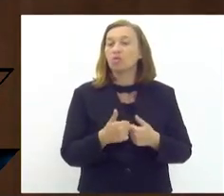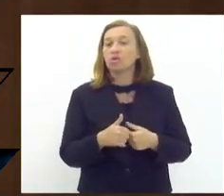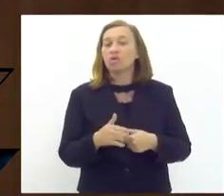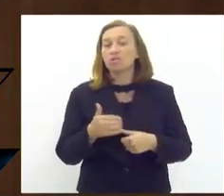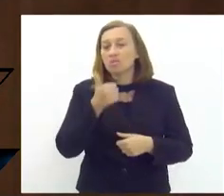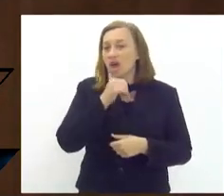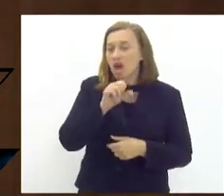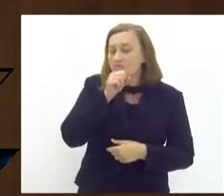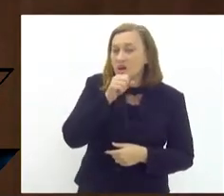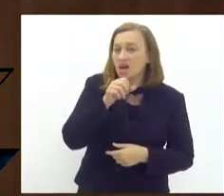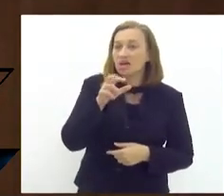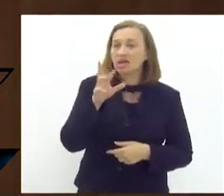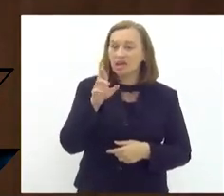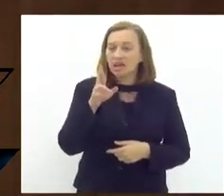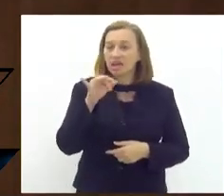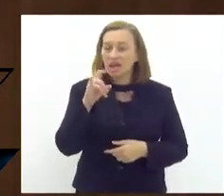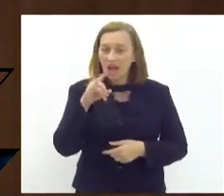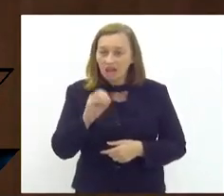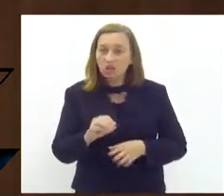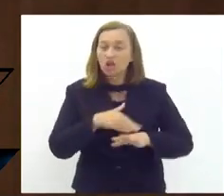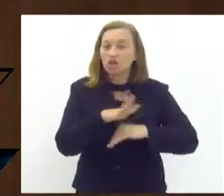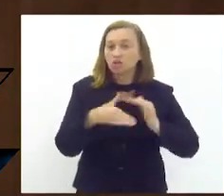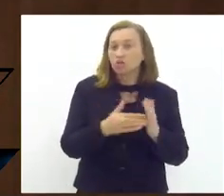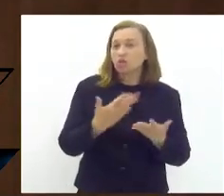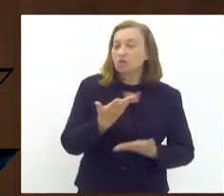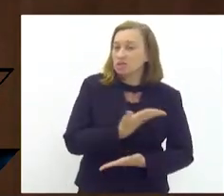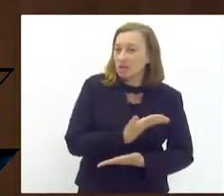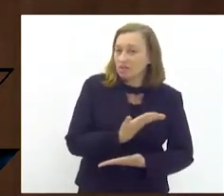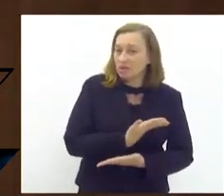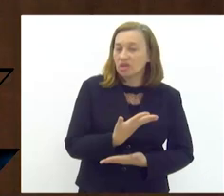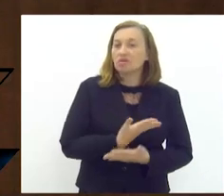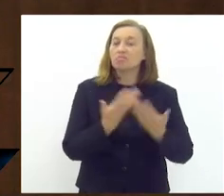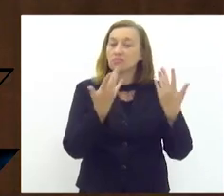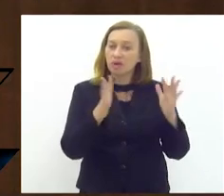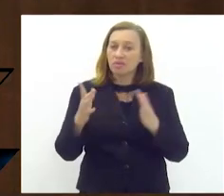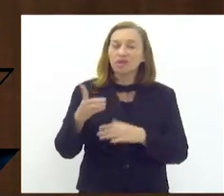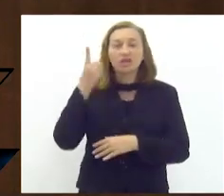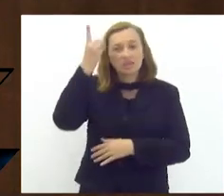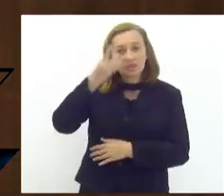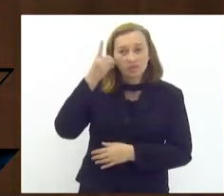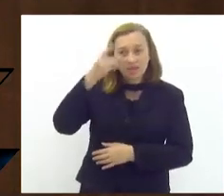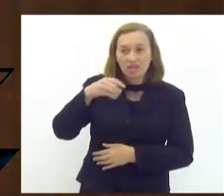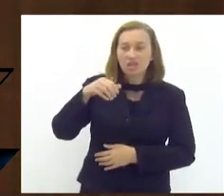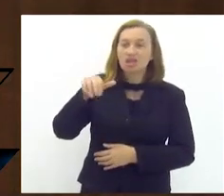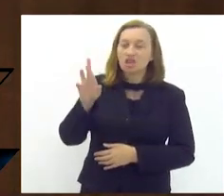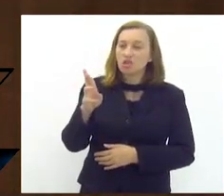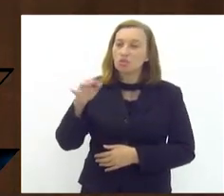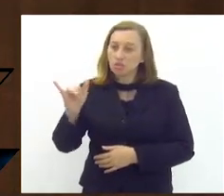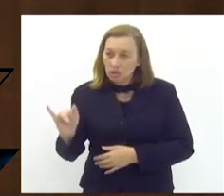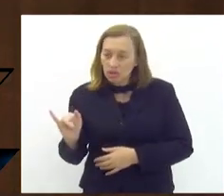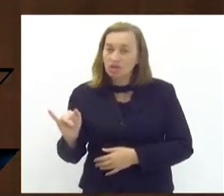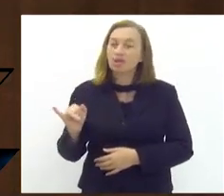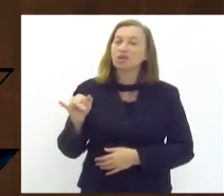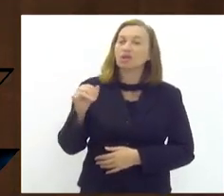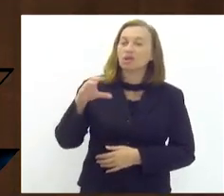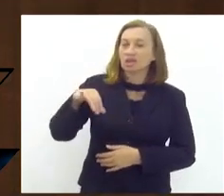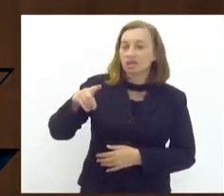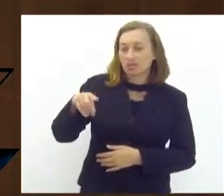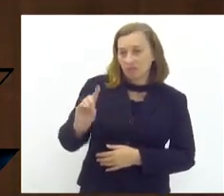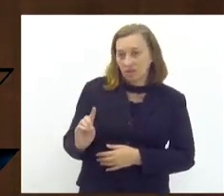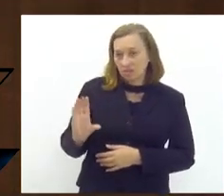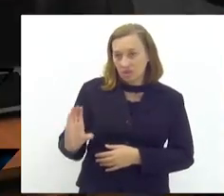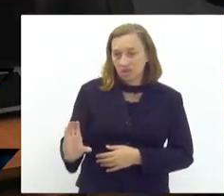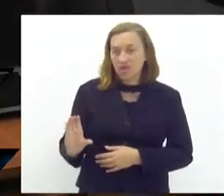mãe Ricardo e todos os amigos querendo parabenizar os novos deputados e Yuri Carlos pelo grande projeto Boa tarde Presidente